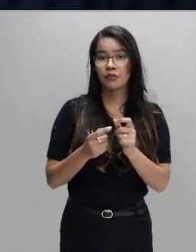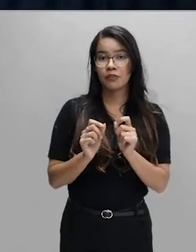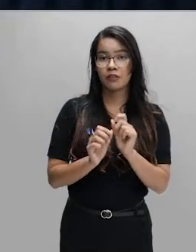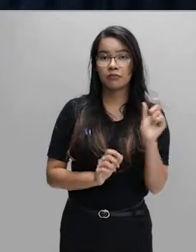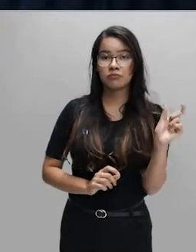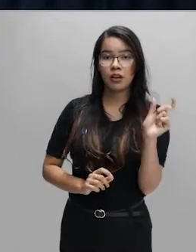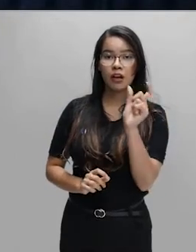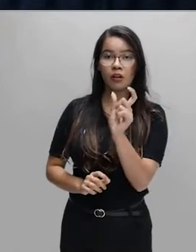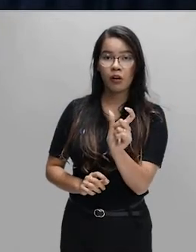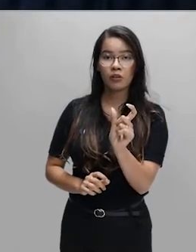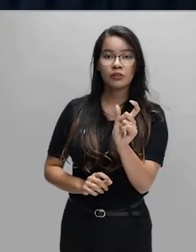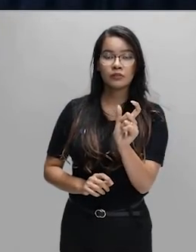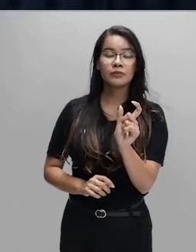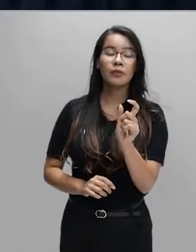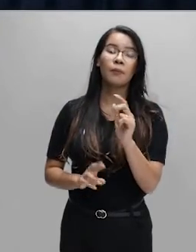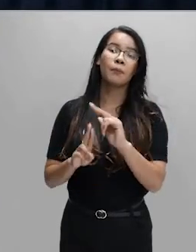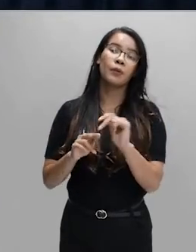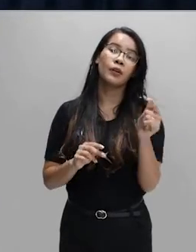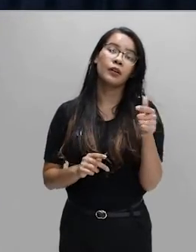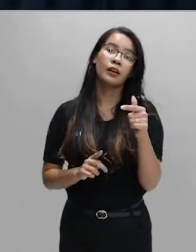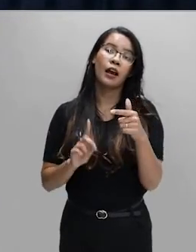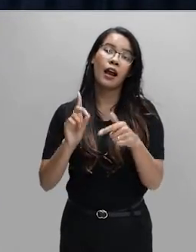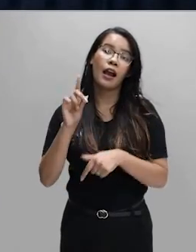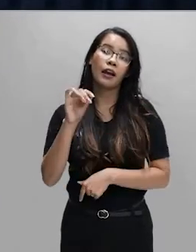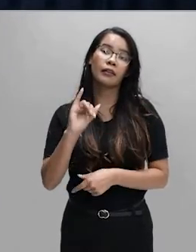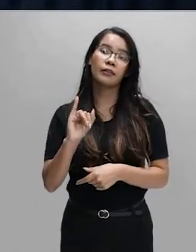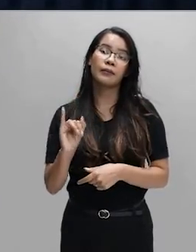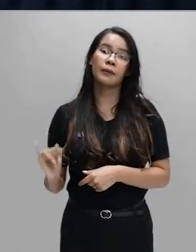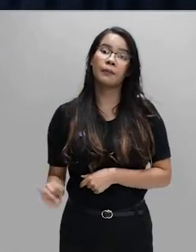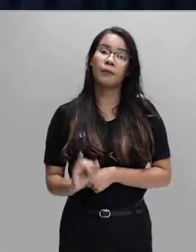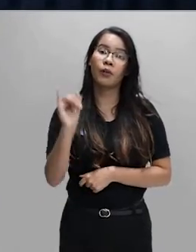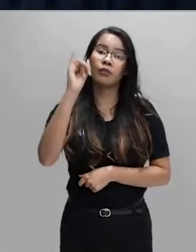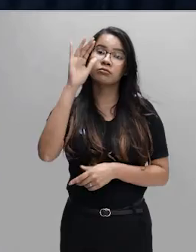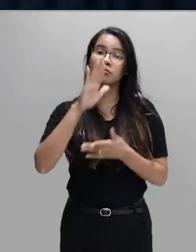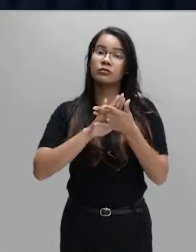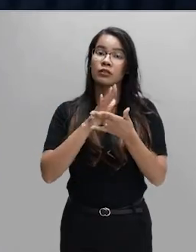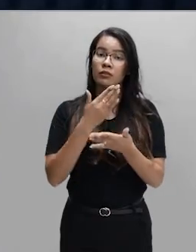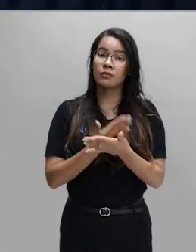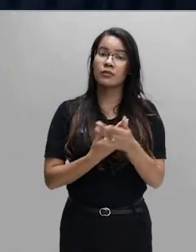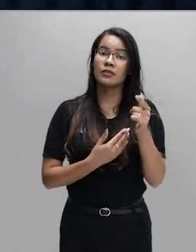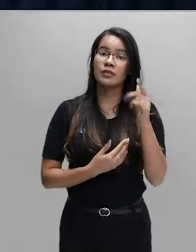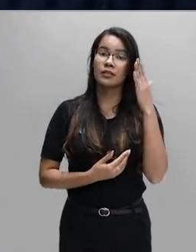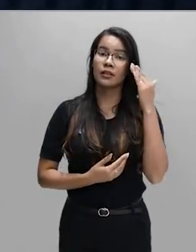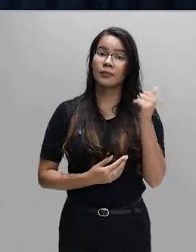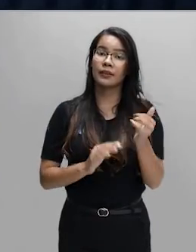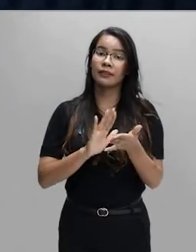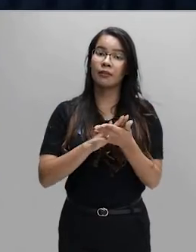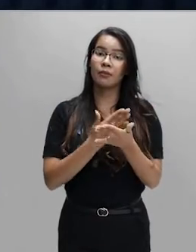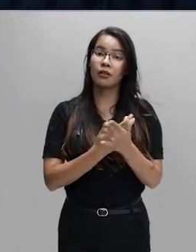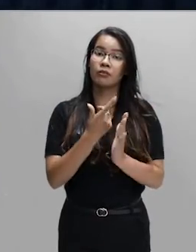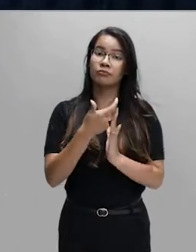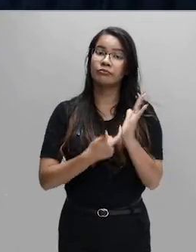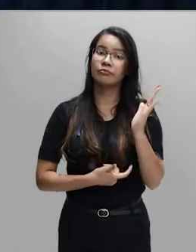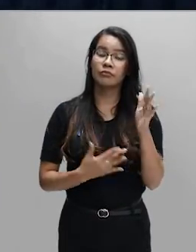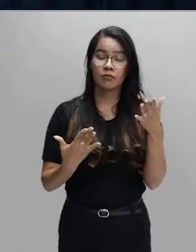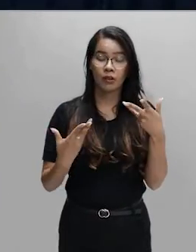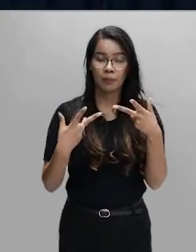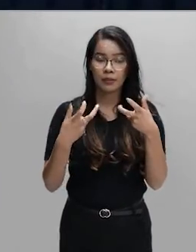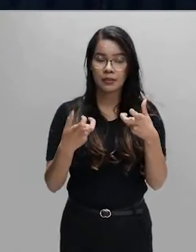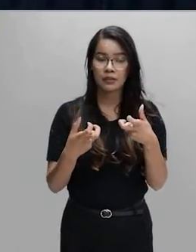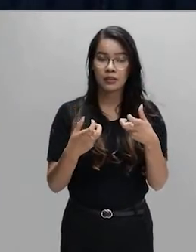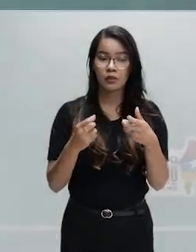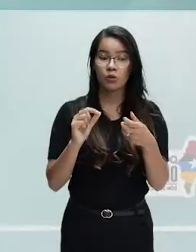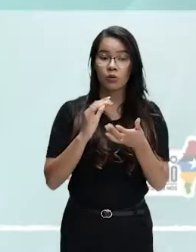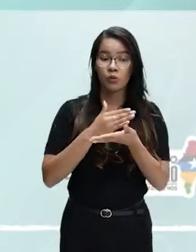recorte, tá? Por isso que é importante a interpretação, muito importante, você saber interpretar o texto, né? Então veja que ele fala